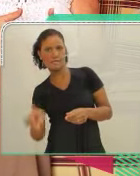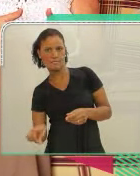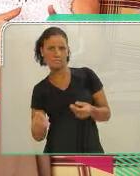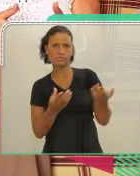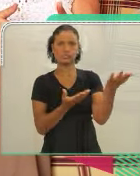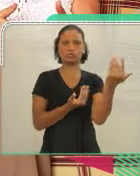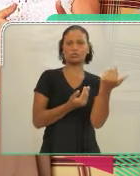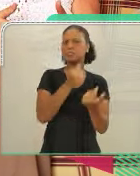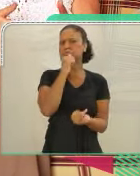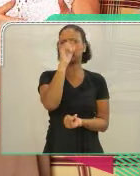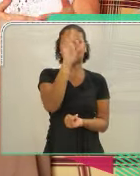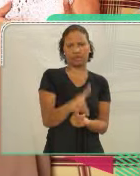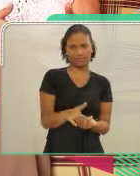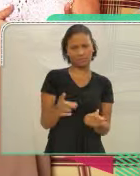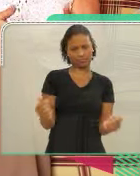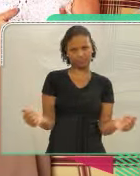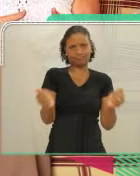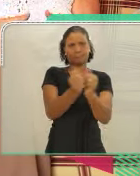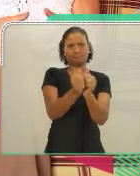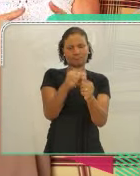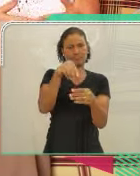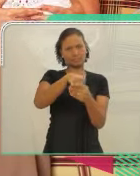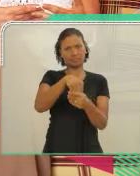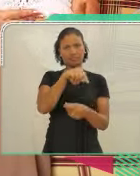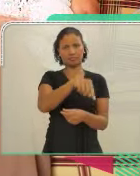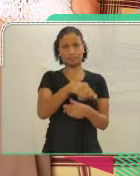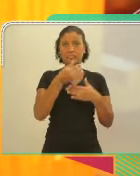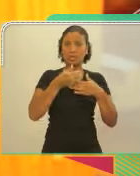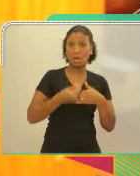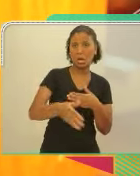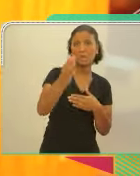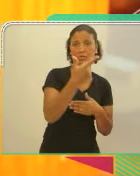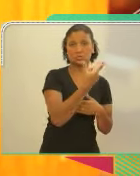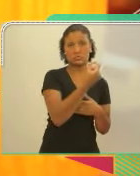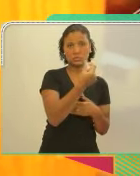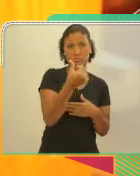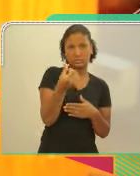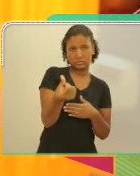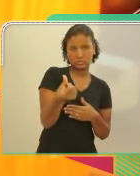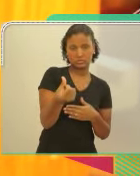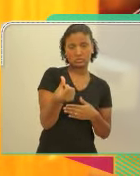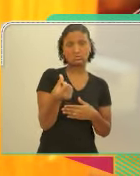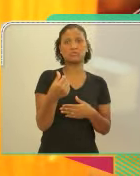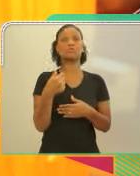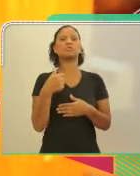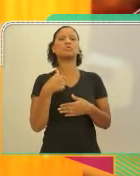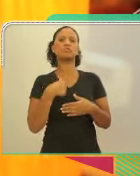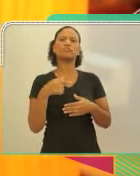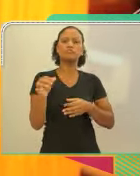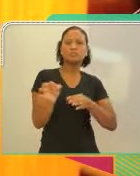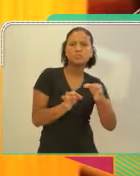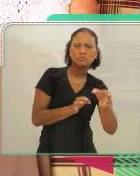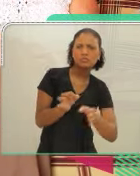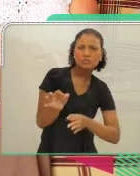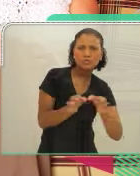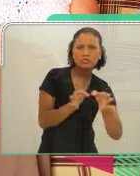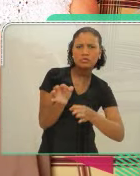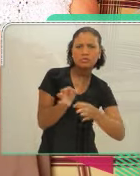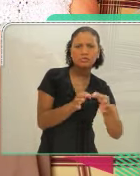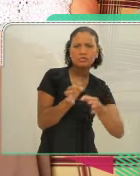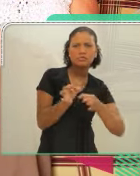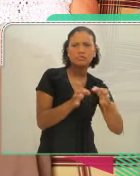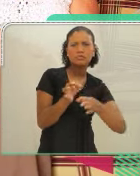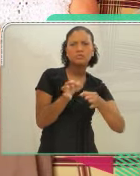e jovens sem deficiência. Aí, a partir de